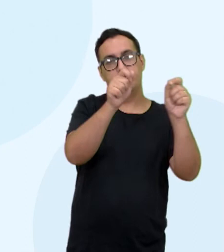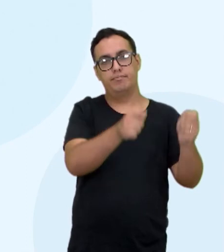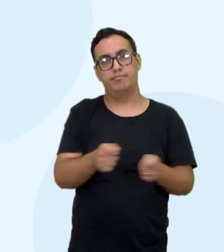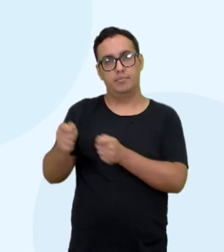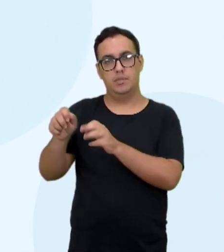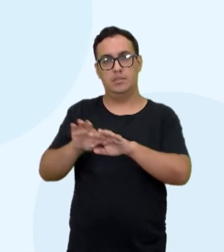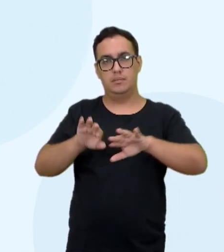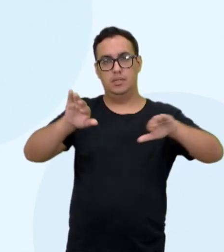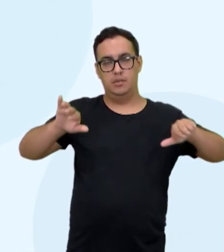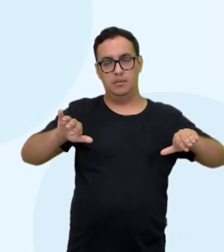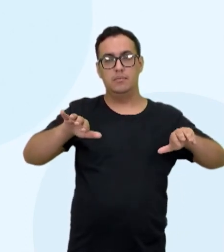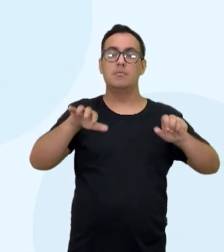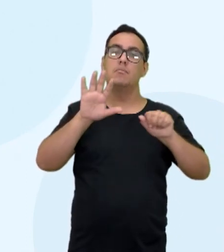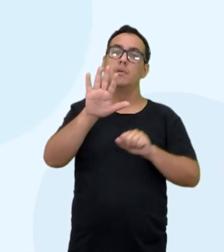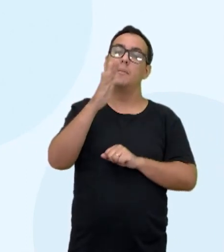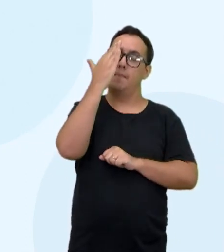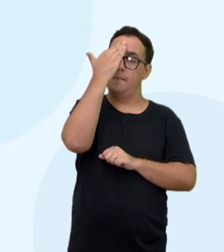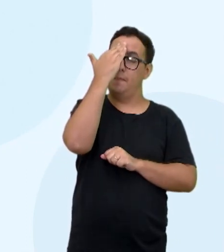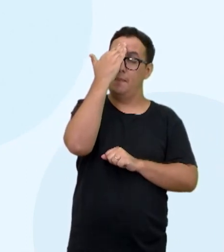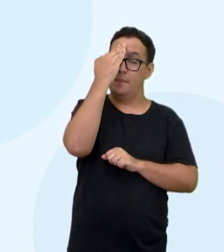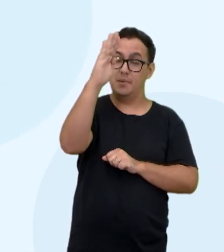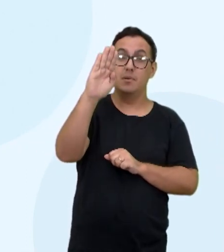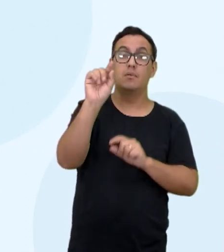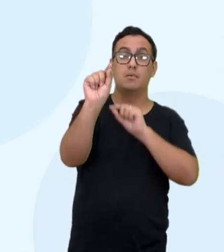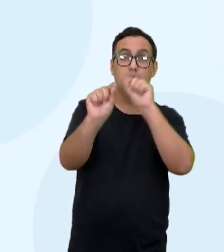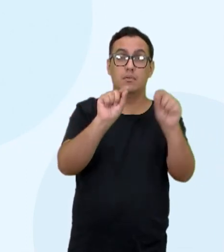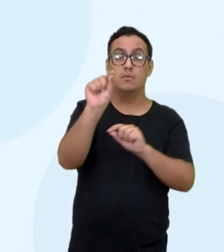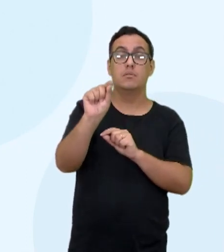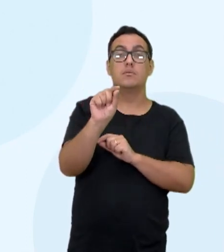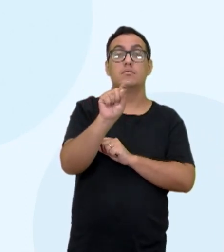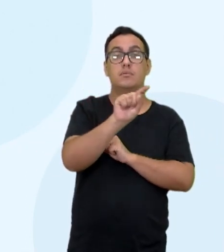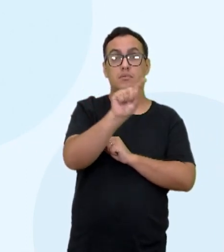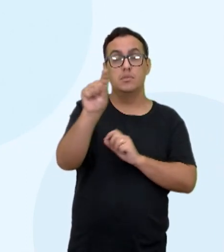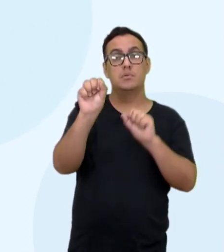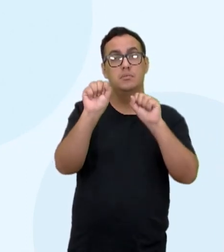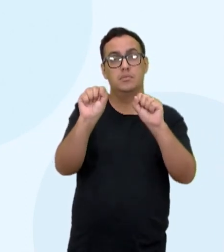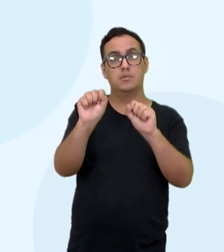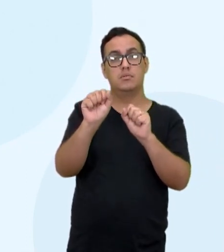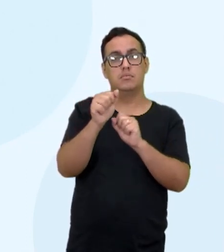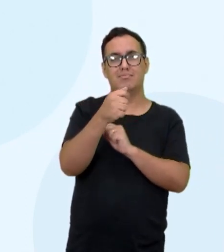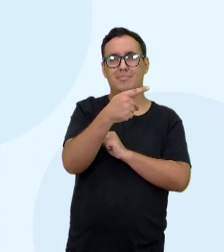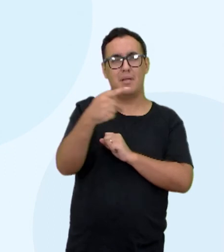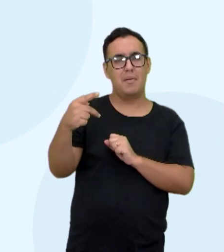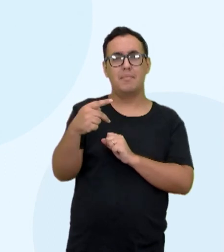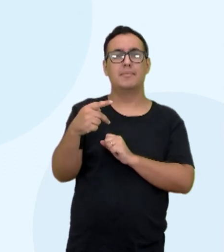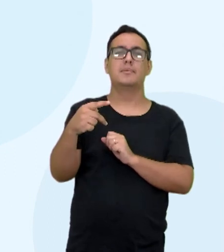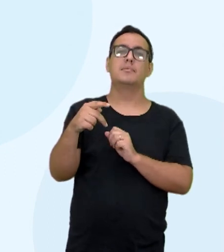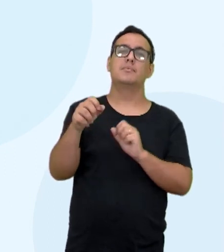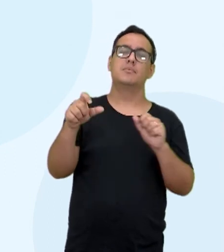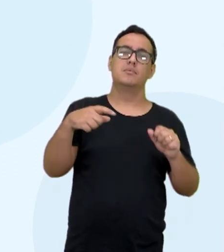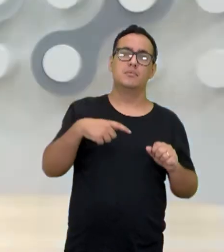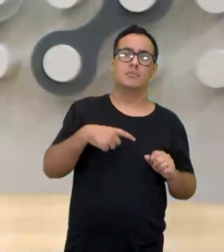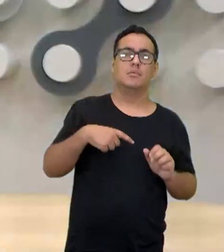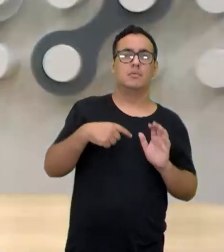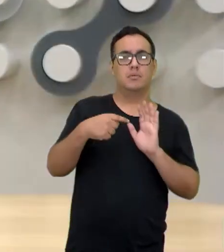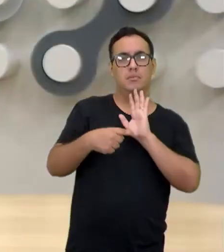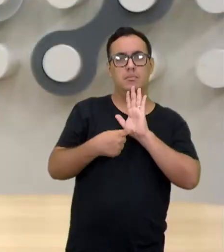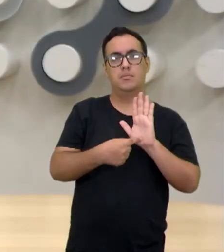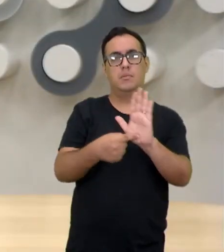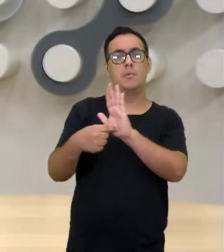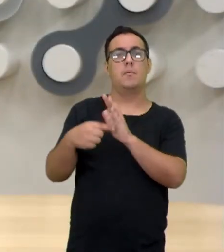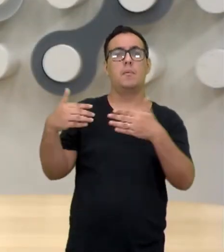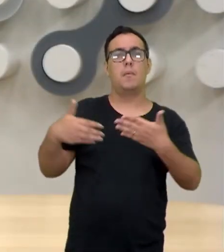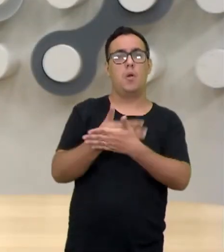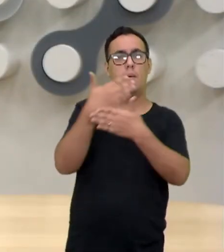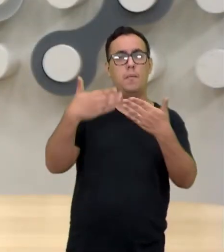que vocês o construam digitalmente, utilizando aplicativos, ferramentas, e aí vocês podem usar, por exemplo, o PowerPoint,